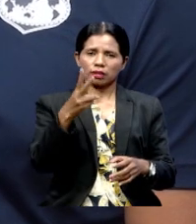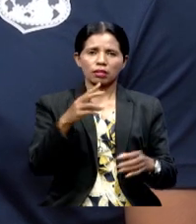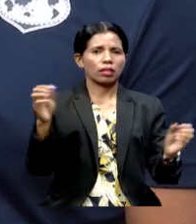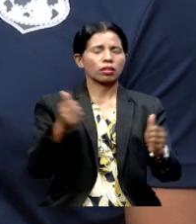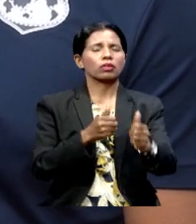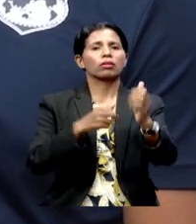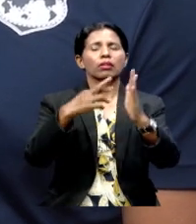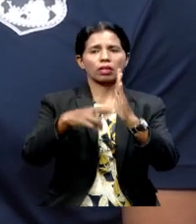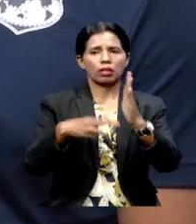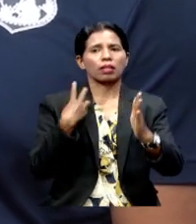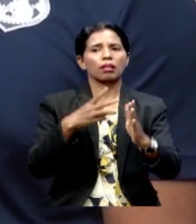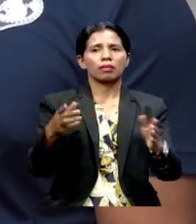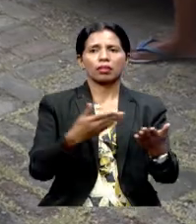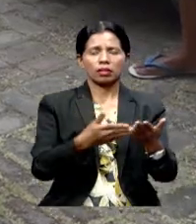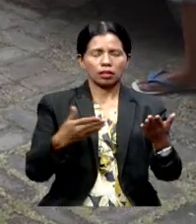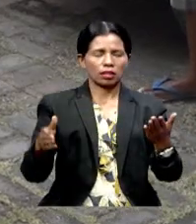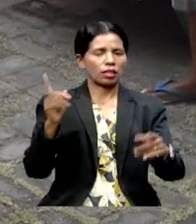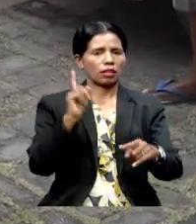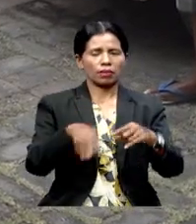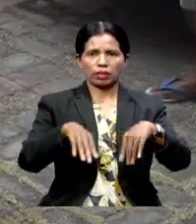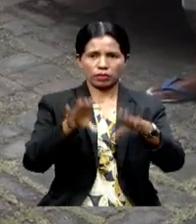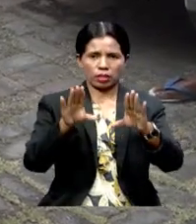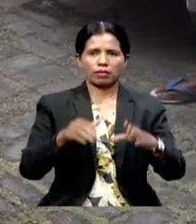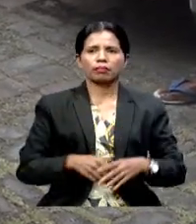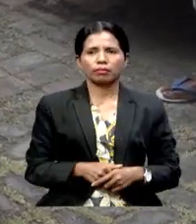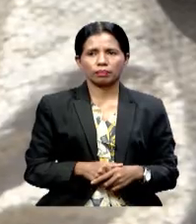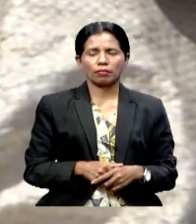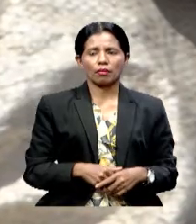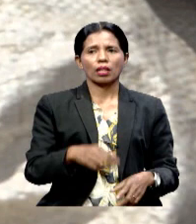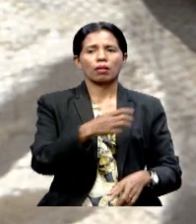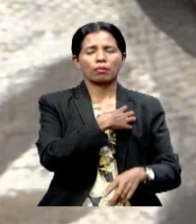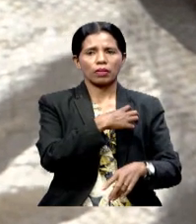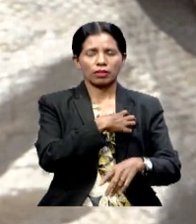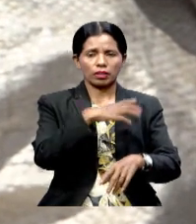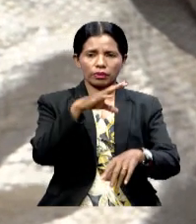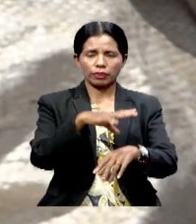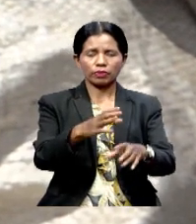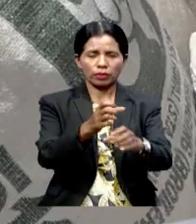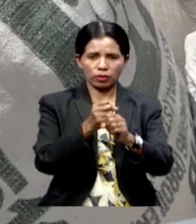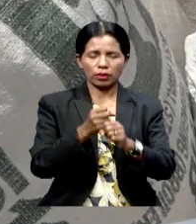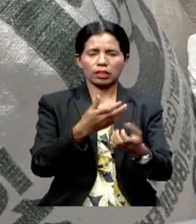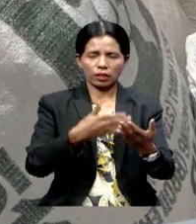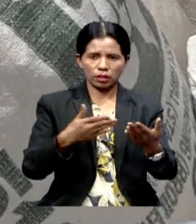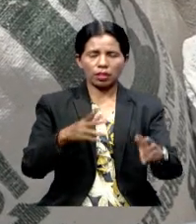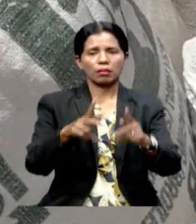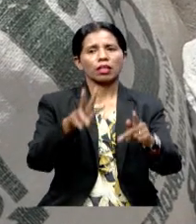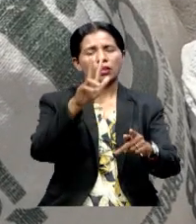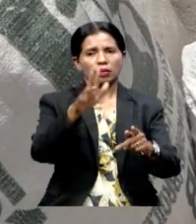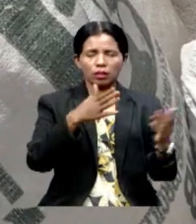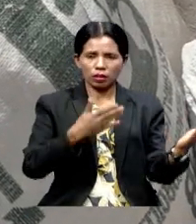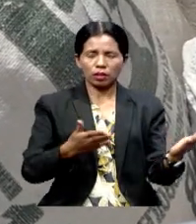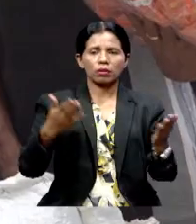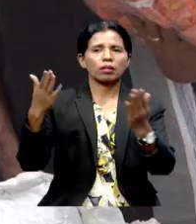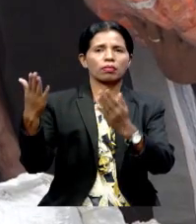requisitos, a mi categoria se san contrabando. Tadang ne polícia segura ona evidência hirak ne ho suspeito na Entolo Lori